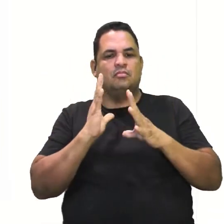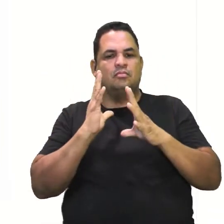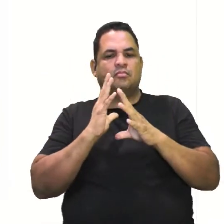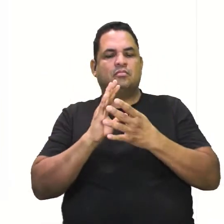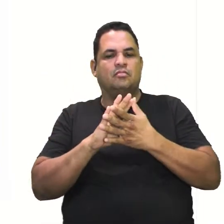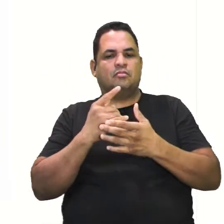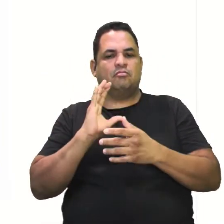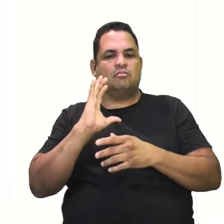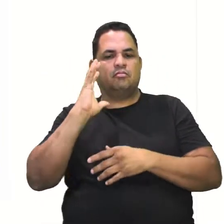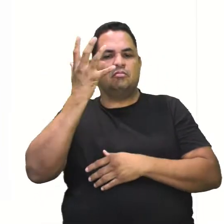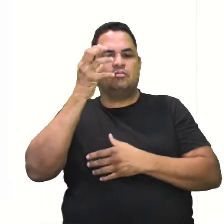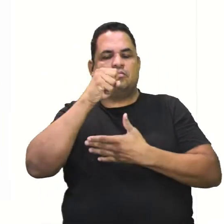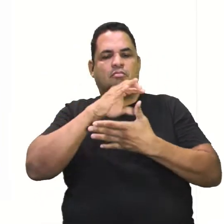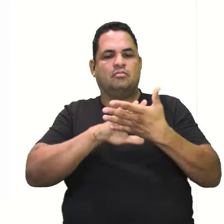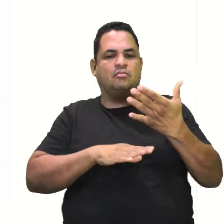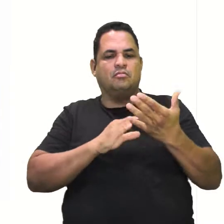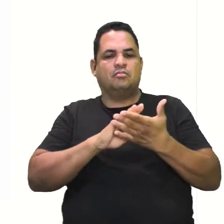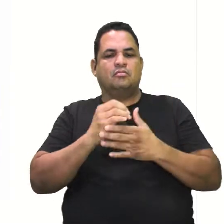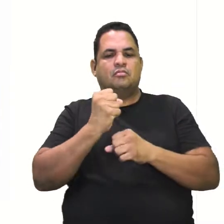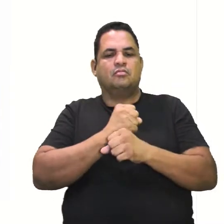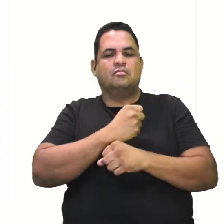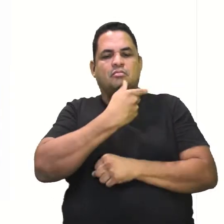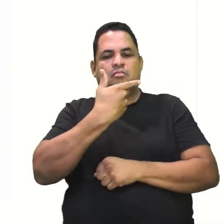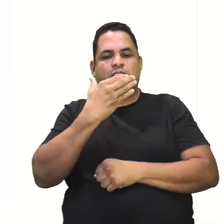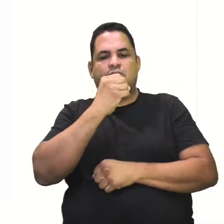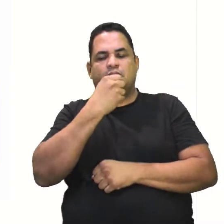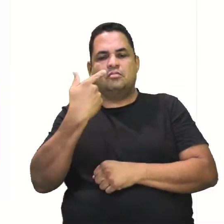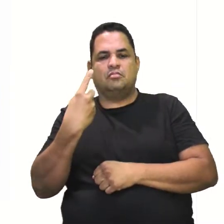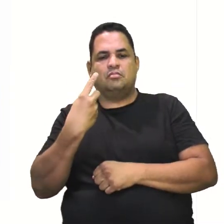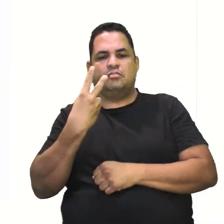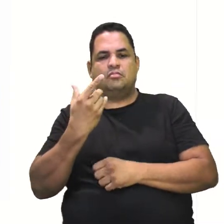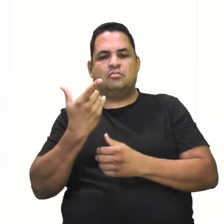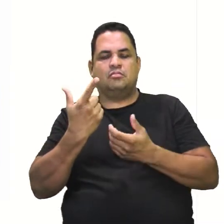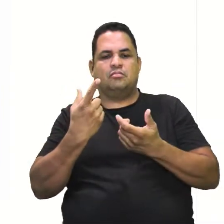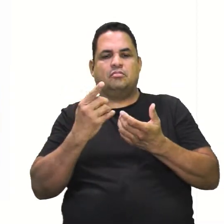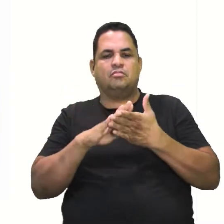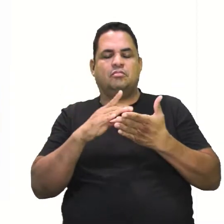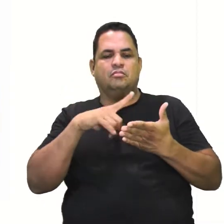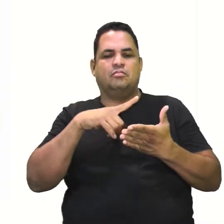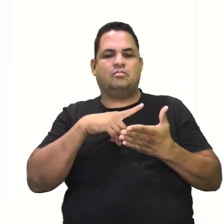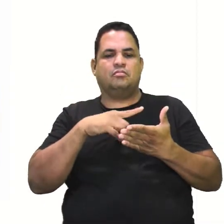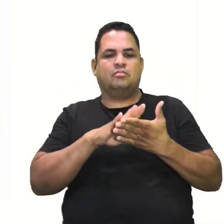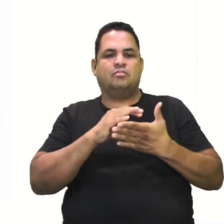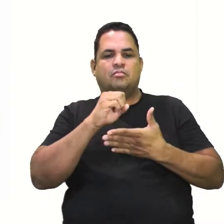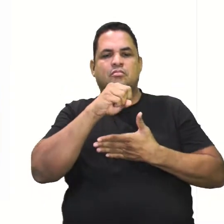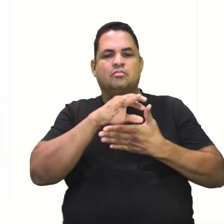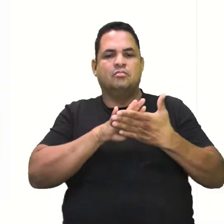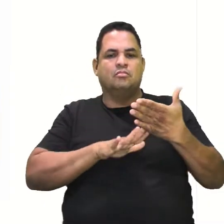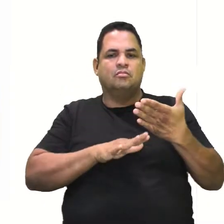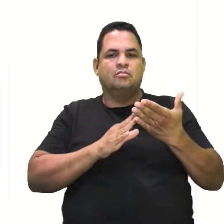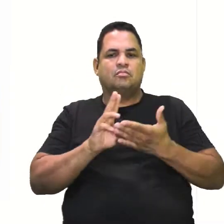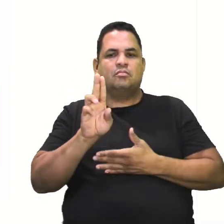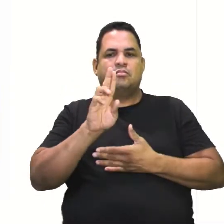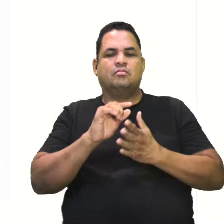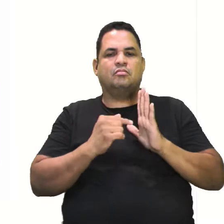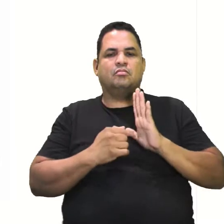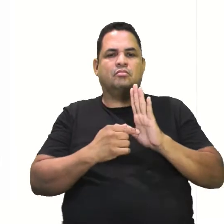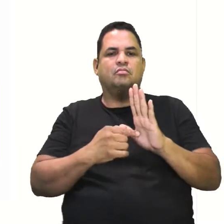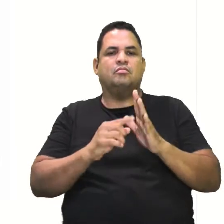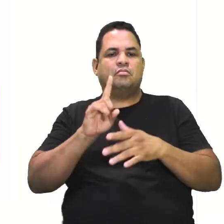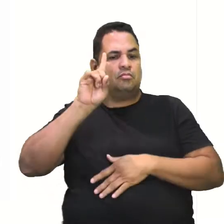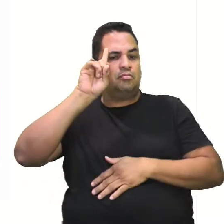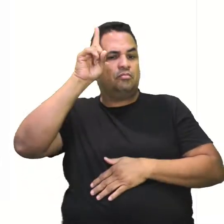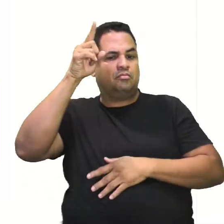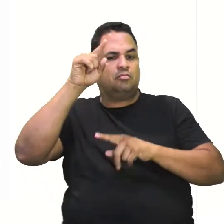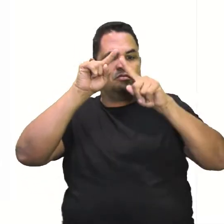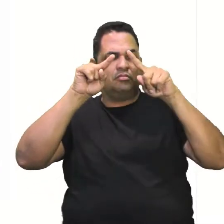as questões de 2021 do Enem, vocês vão perceber que o Enem cobrou muitas questões que destacavam a ideia